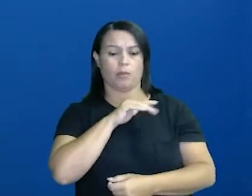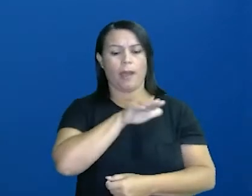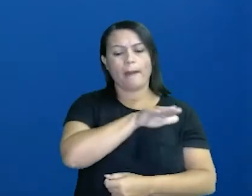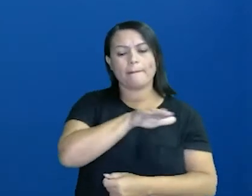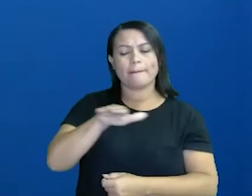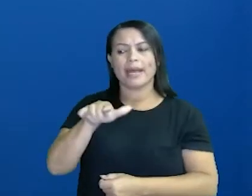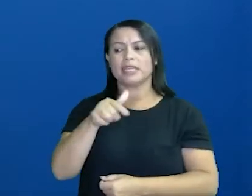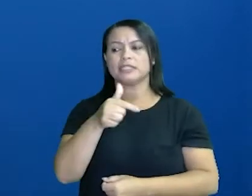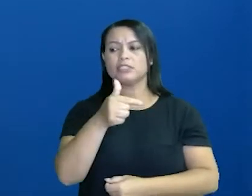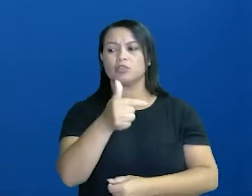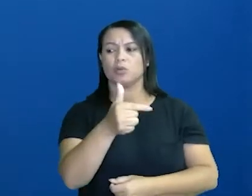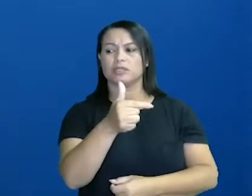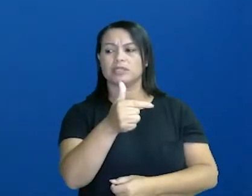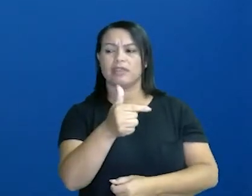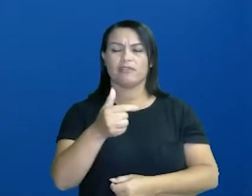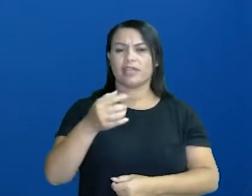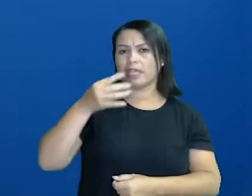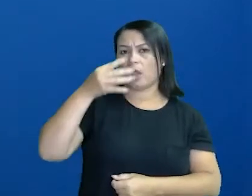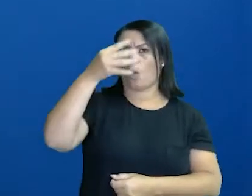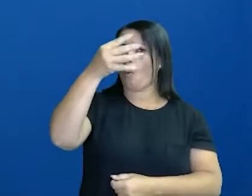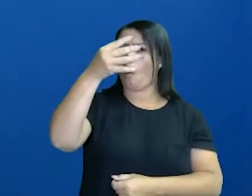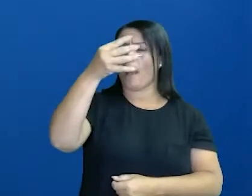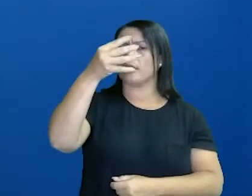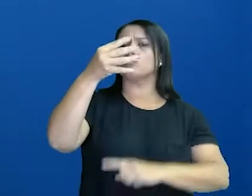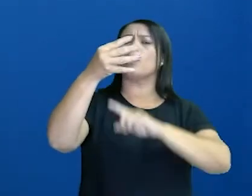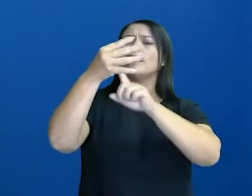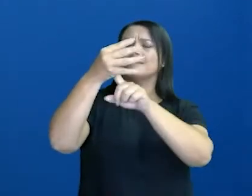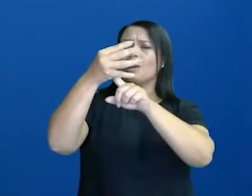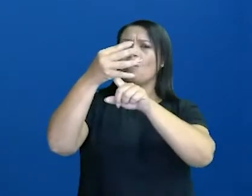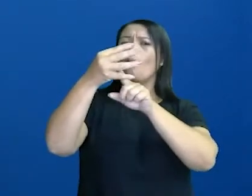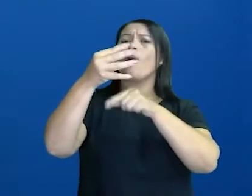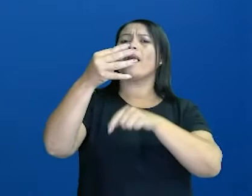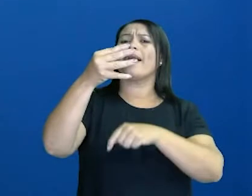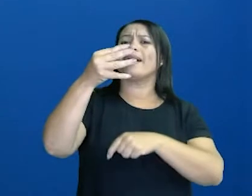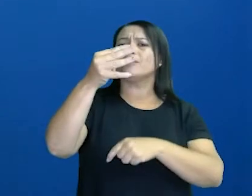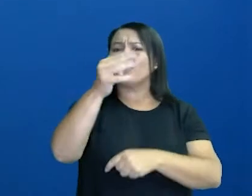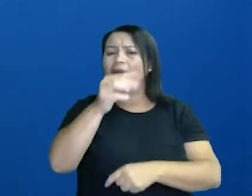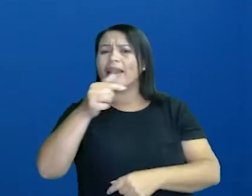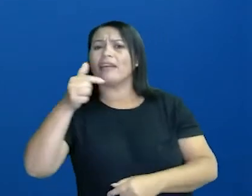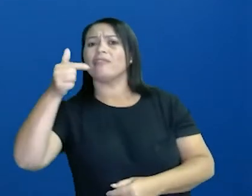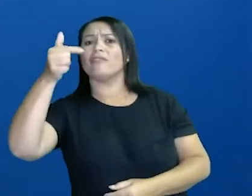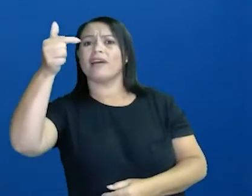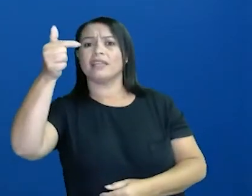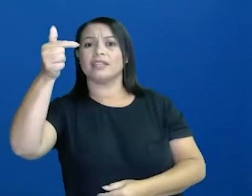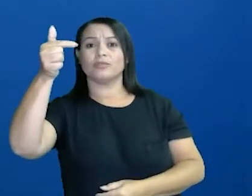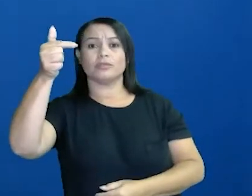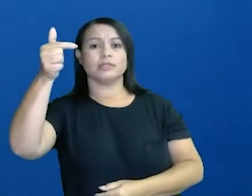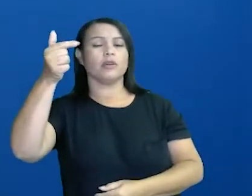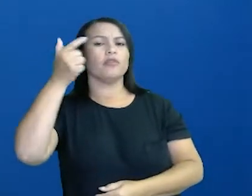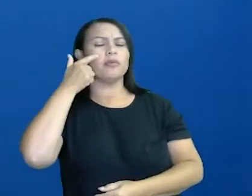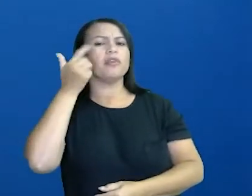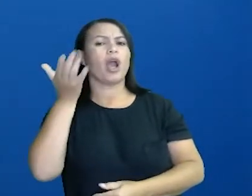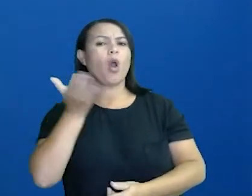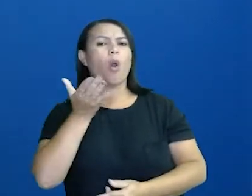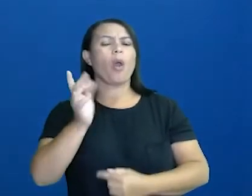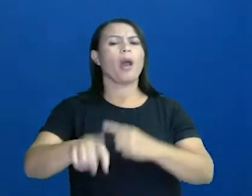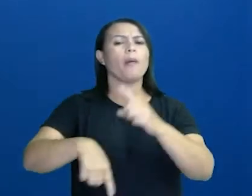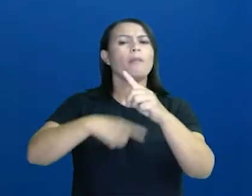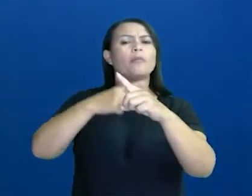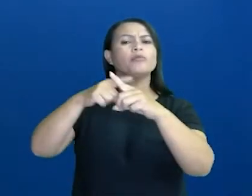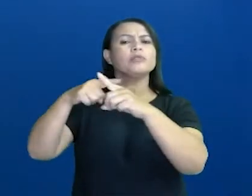duas elevada quatro e essa potência elevada dois eu